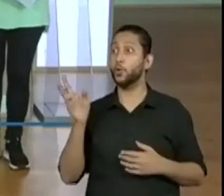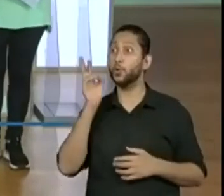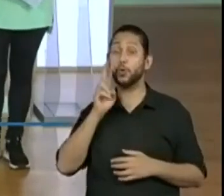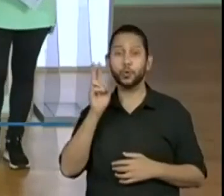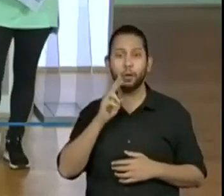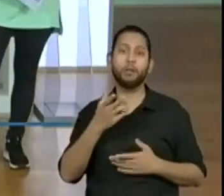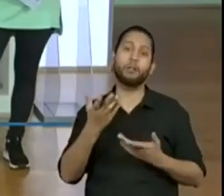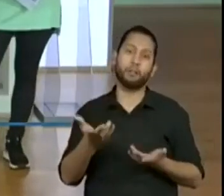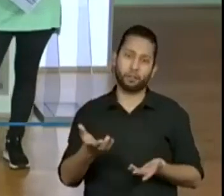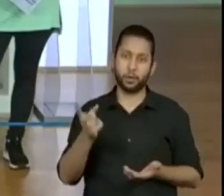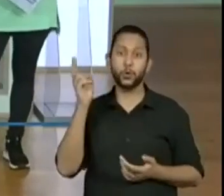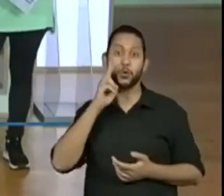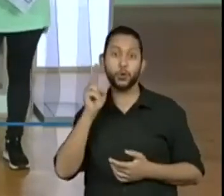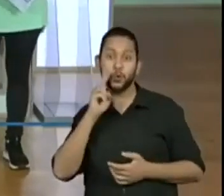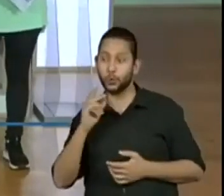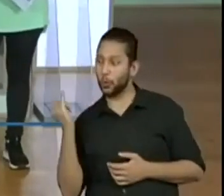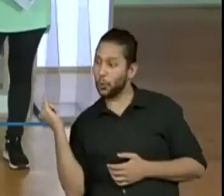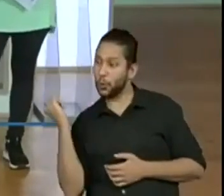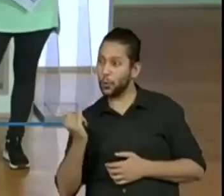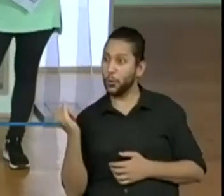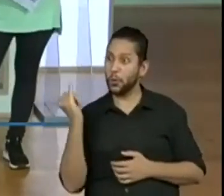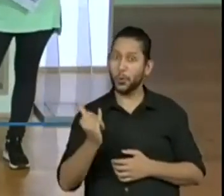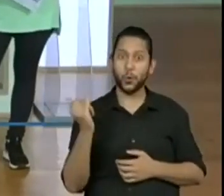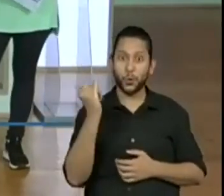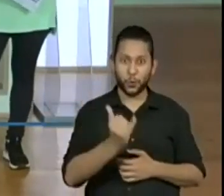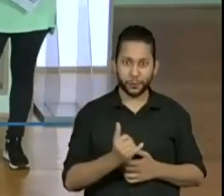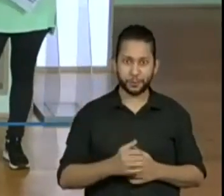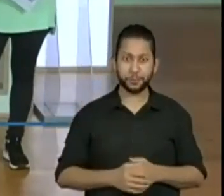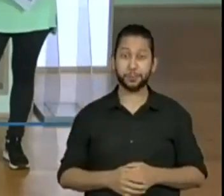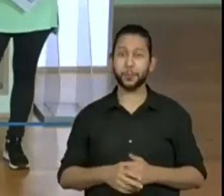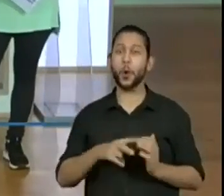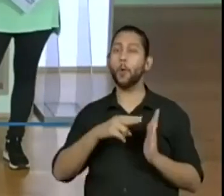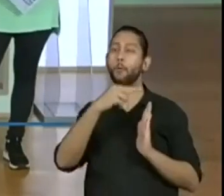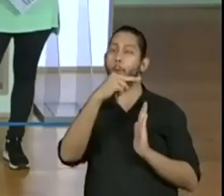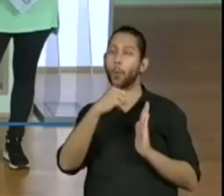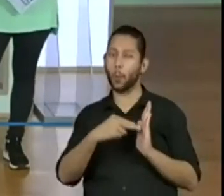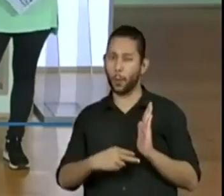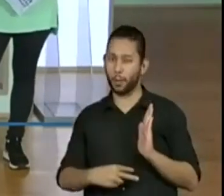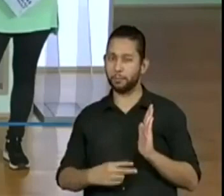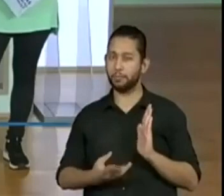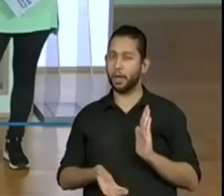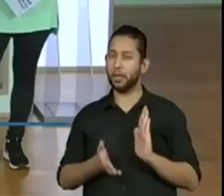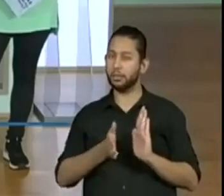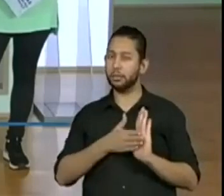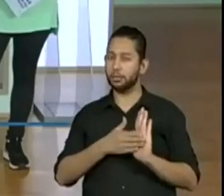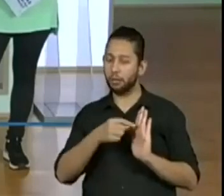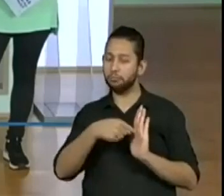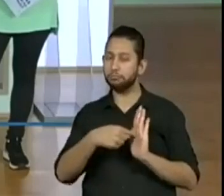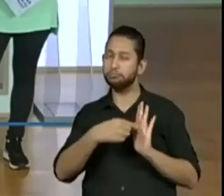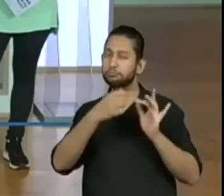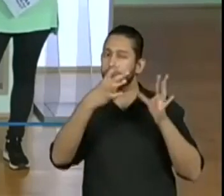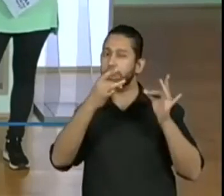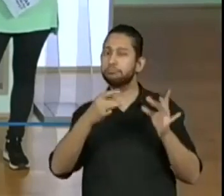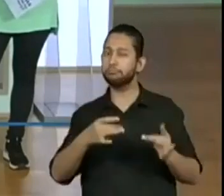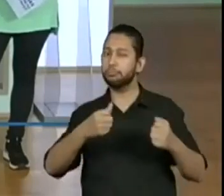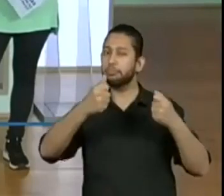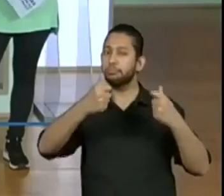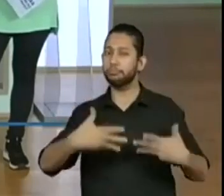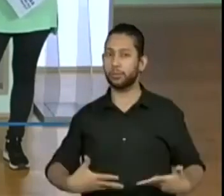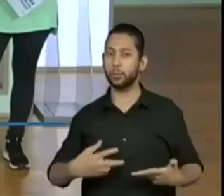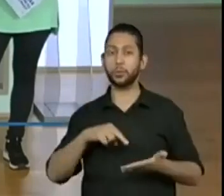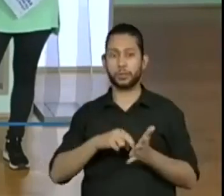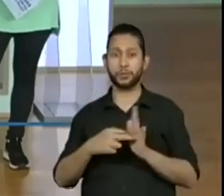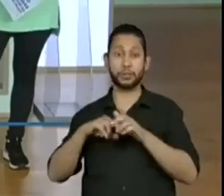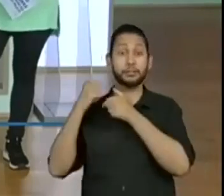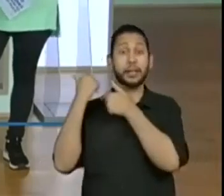professora Tatiana. Isso, vamos continuar a leitura do texto, que o texto vai falar para a gente o que é a tradição